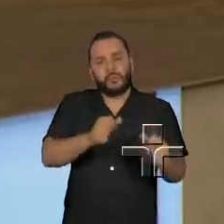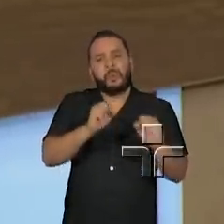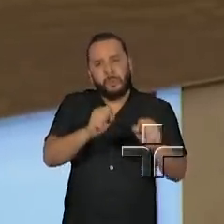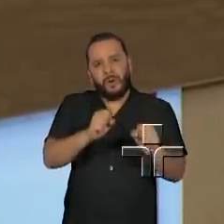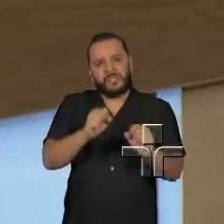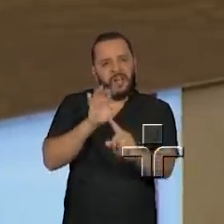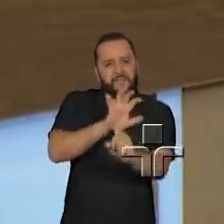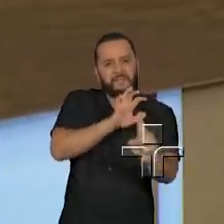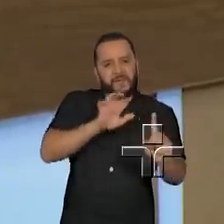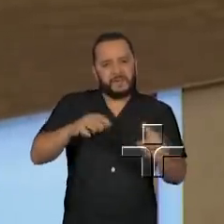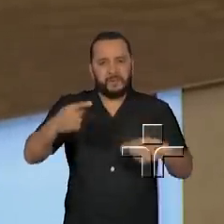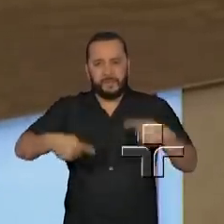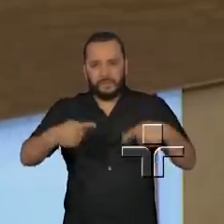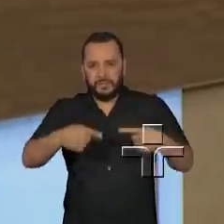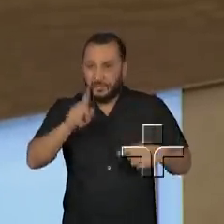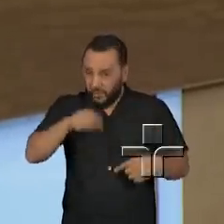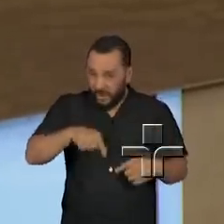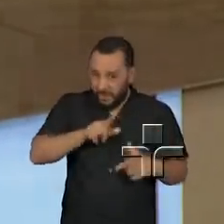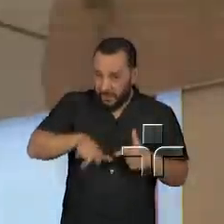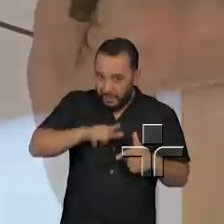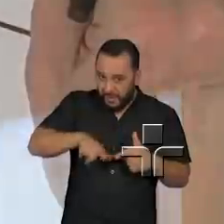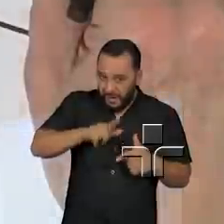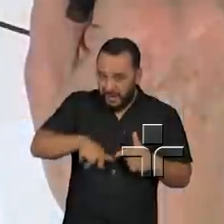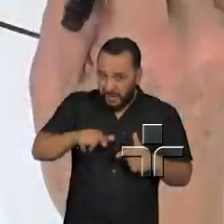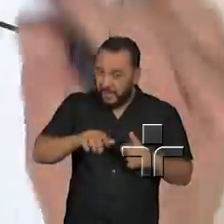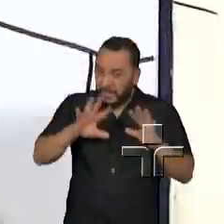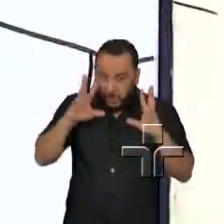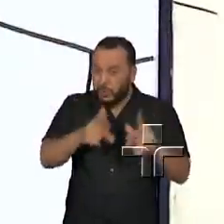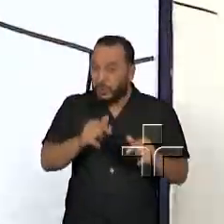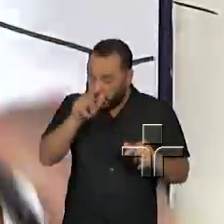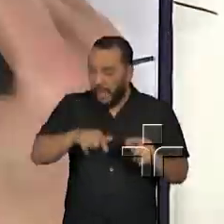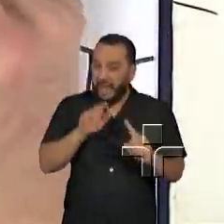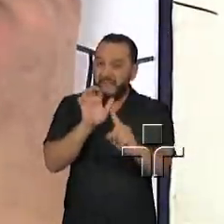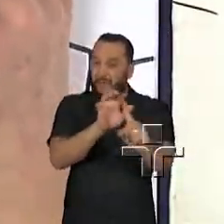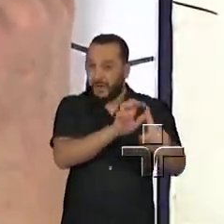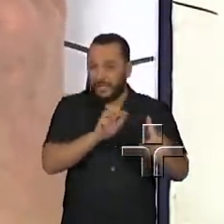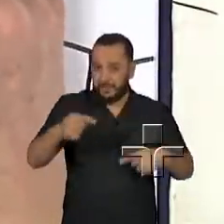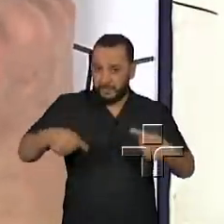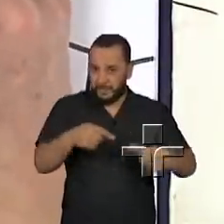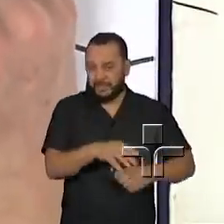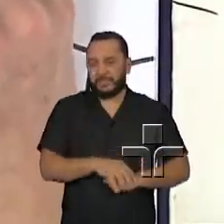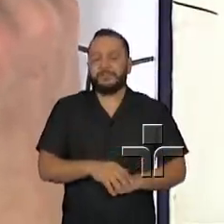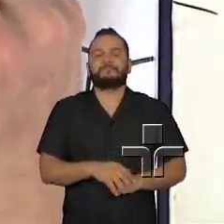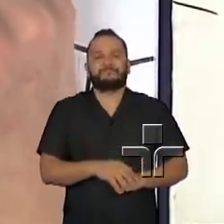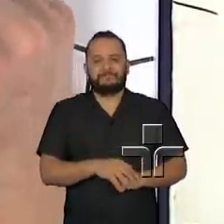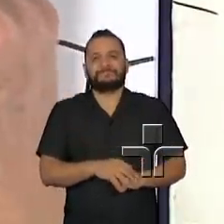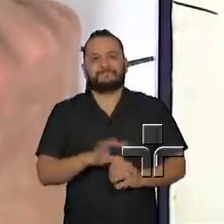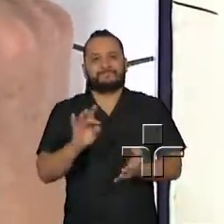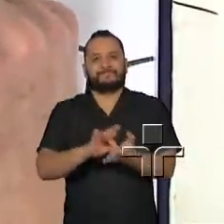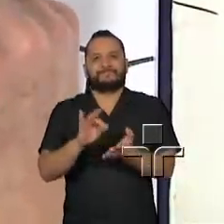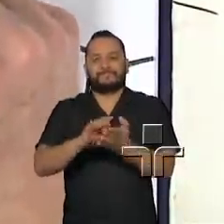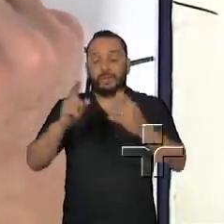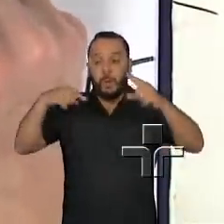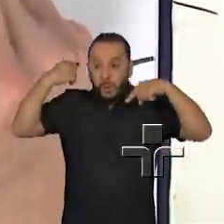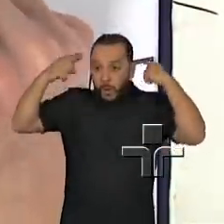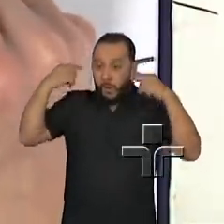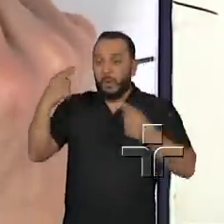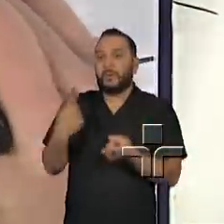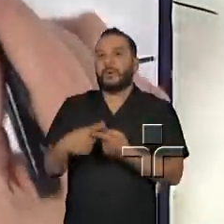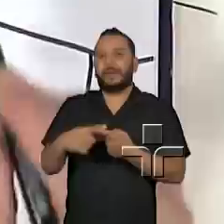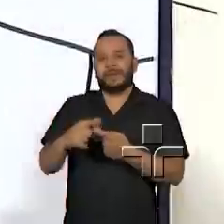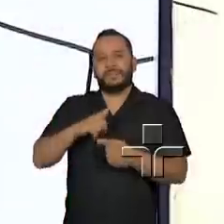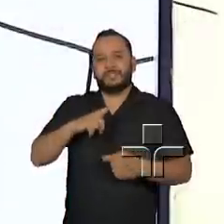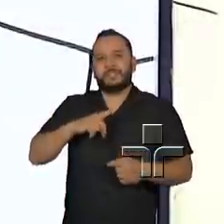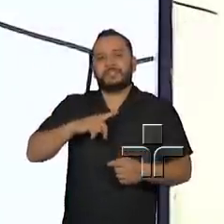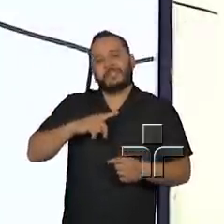política. Esse não é o problema central que está colocando a gente nesse buraco agora? Reinaldo, é muito louco, né? Porque quem tinha esse discurso antigamente eram os pós-modernos,